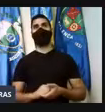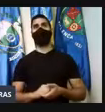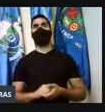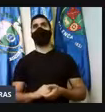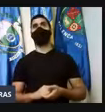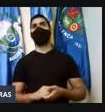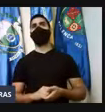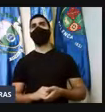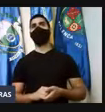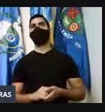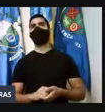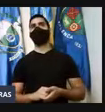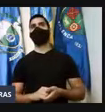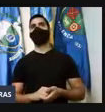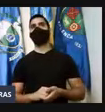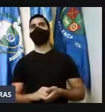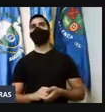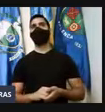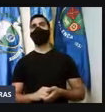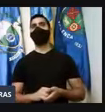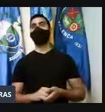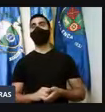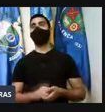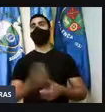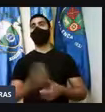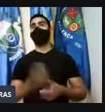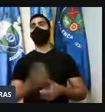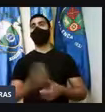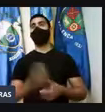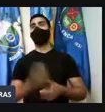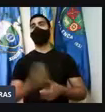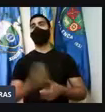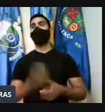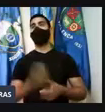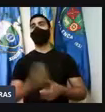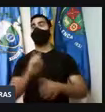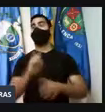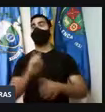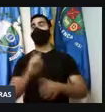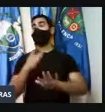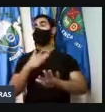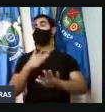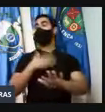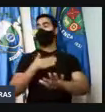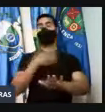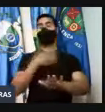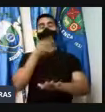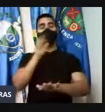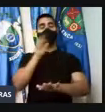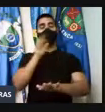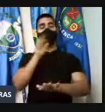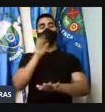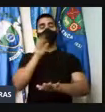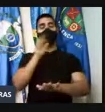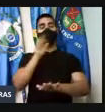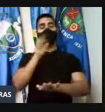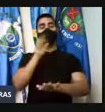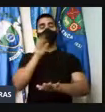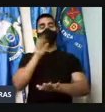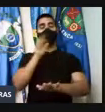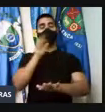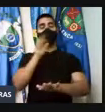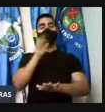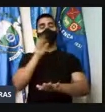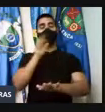queria ressaltar uma coisa da minha posição aqui dentro dessa casa. Eu acho que foi super importante a colocação do